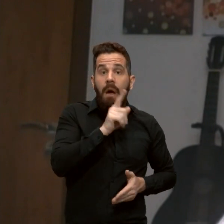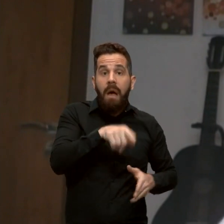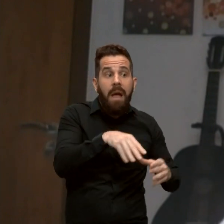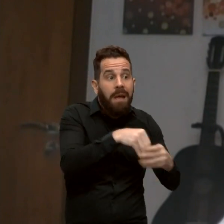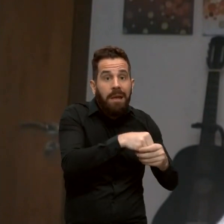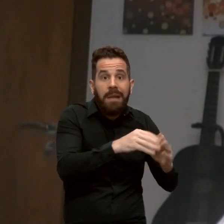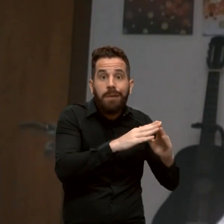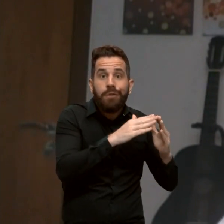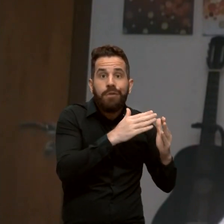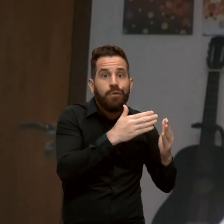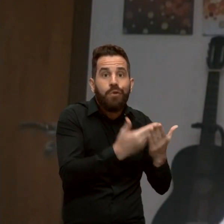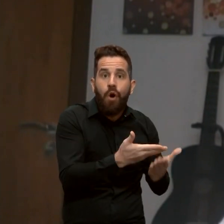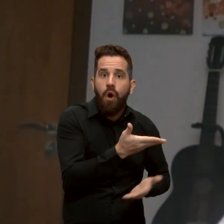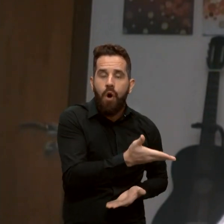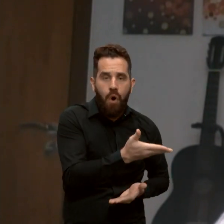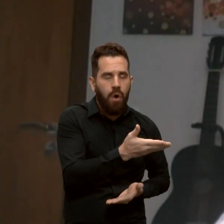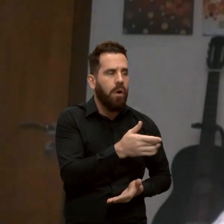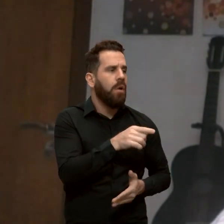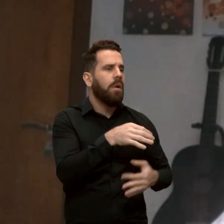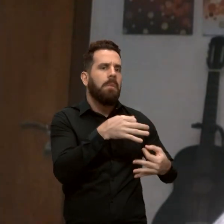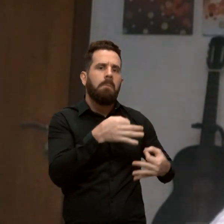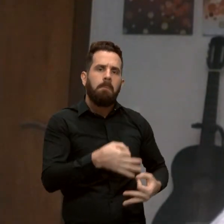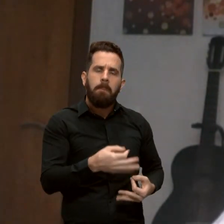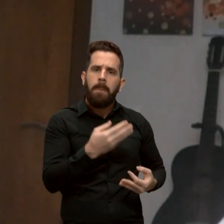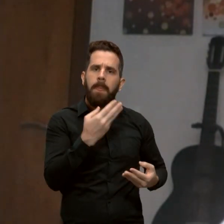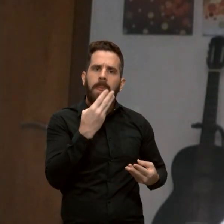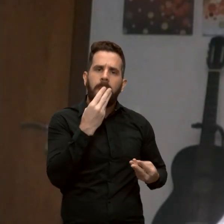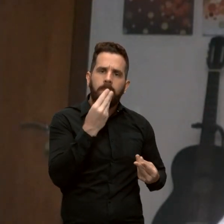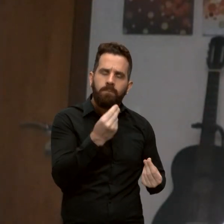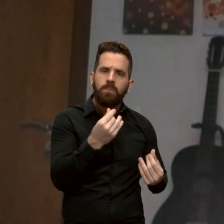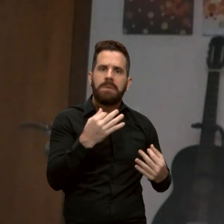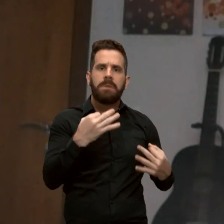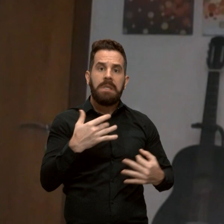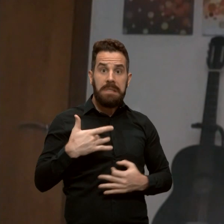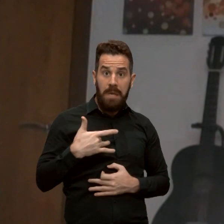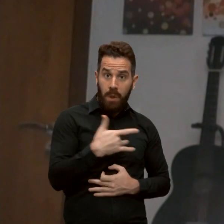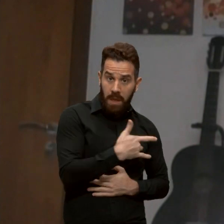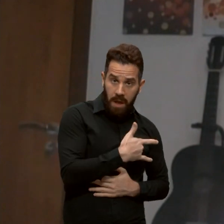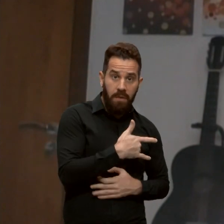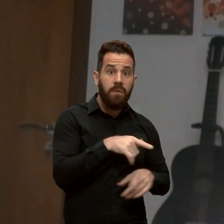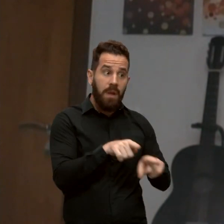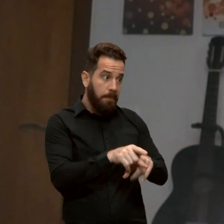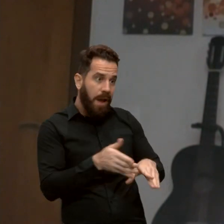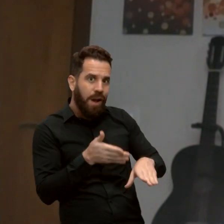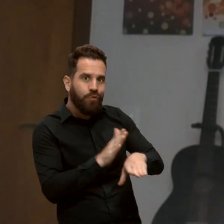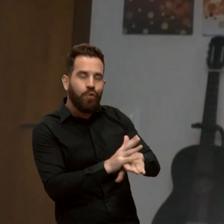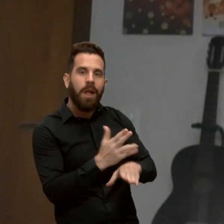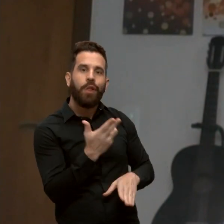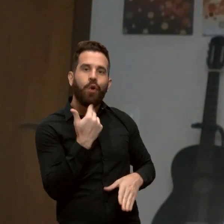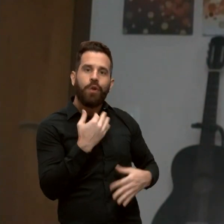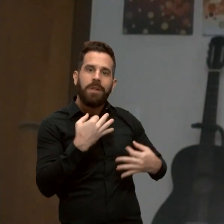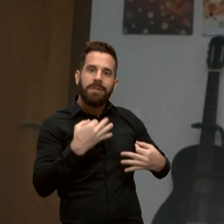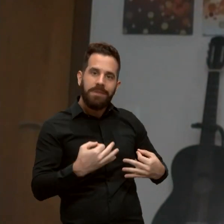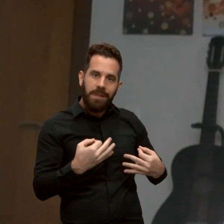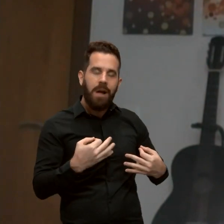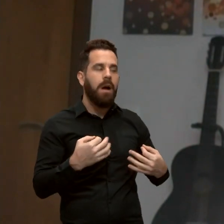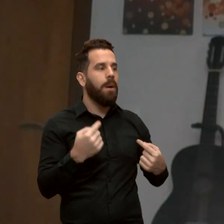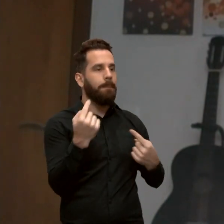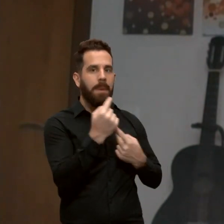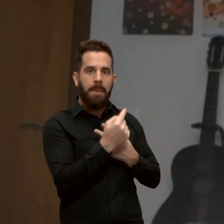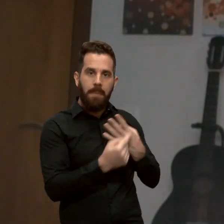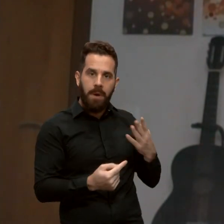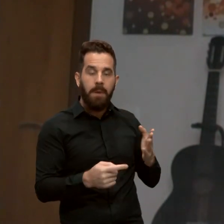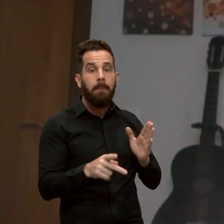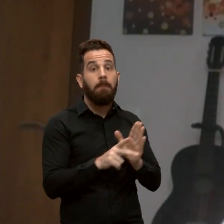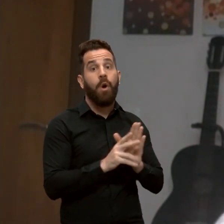com certeza vai ser um alimento mais fresco, mais saudável e acaba aí contribuindo também para a nutrição da criança em idade